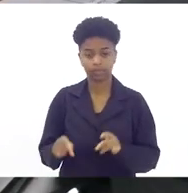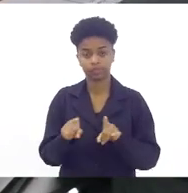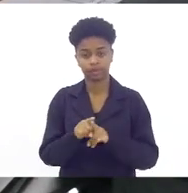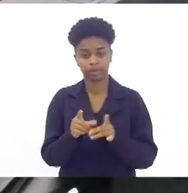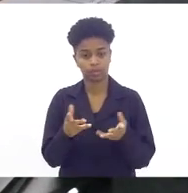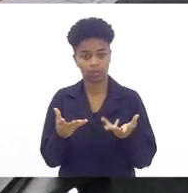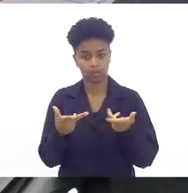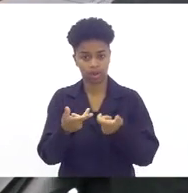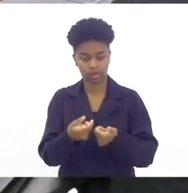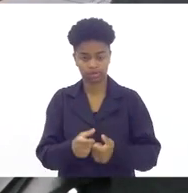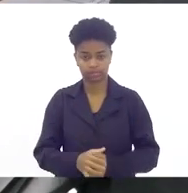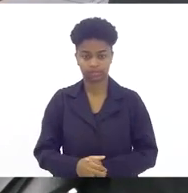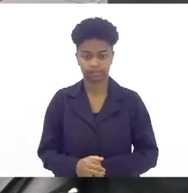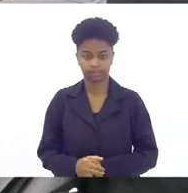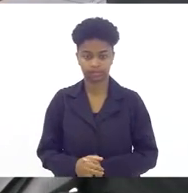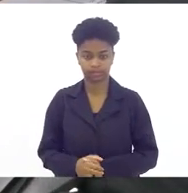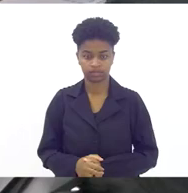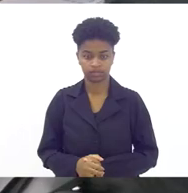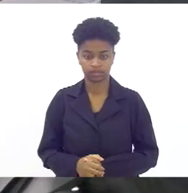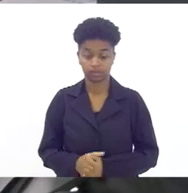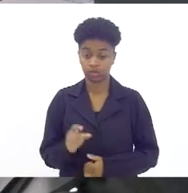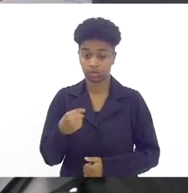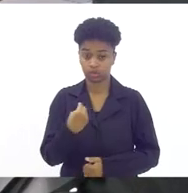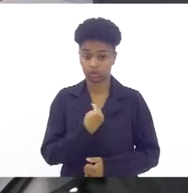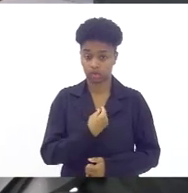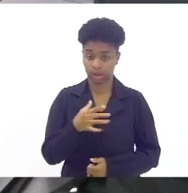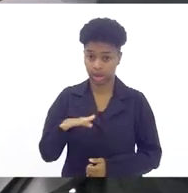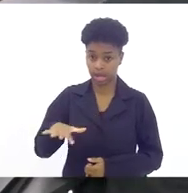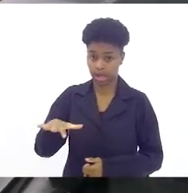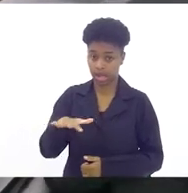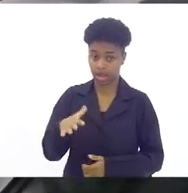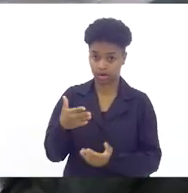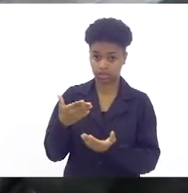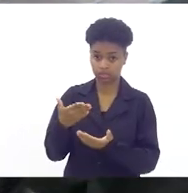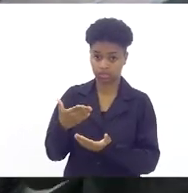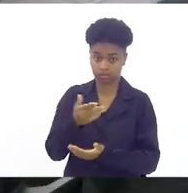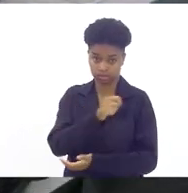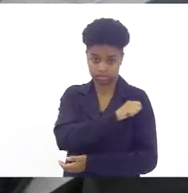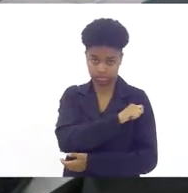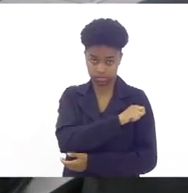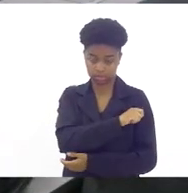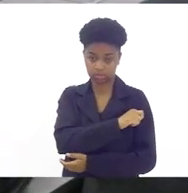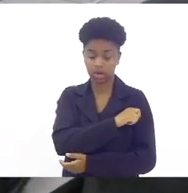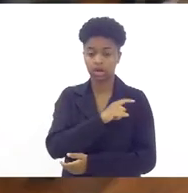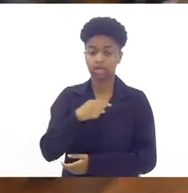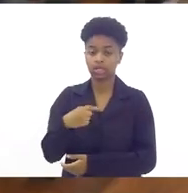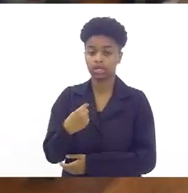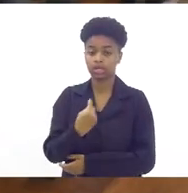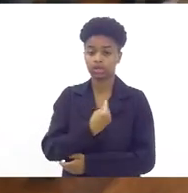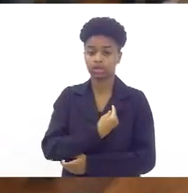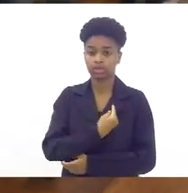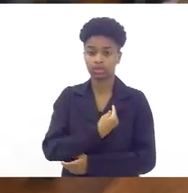de qualidade o nosso segmento o nosso segmento de estudante ele ele nós